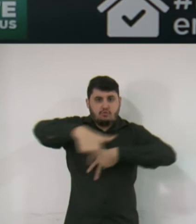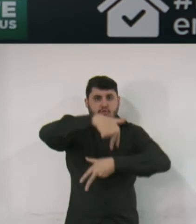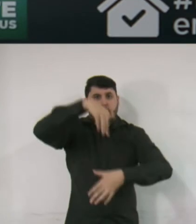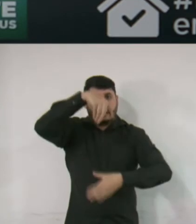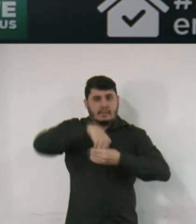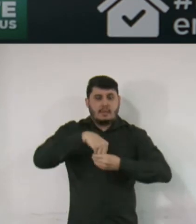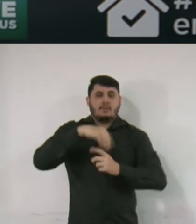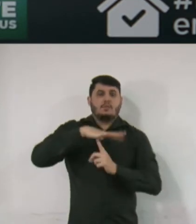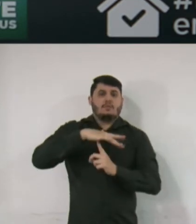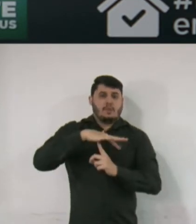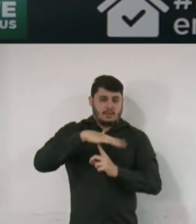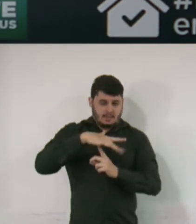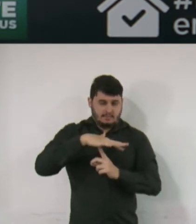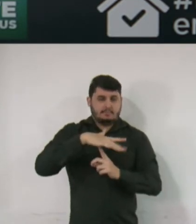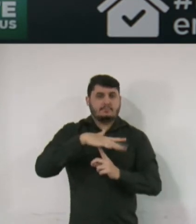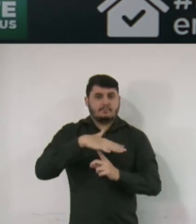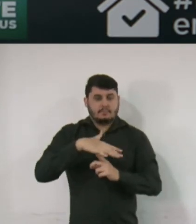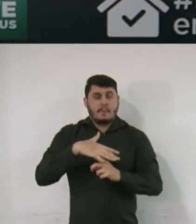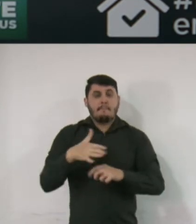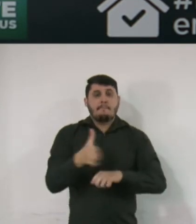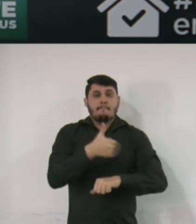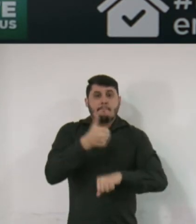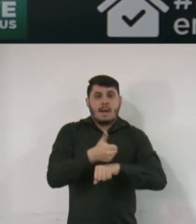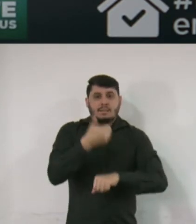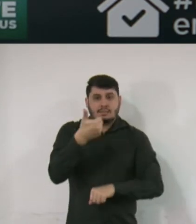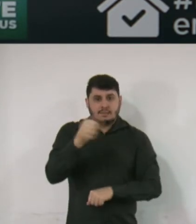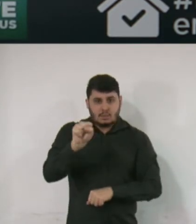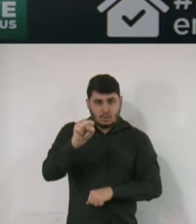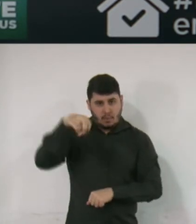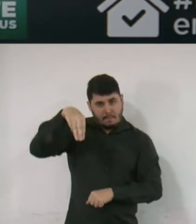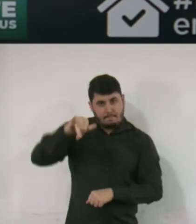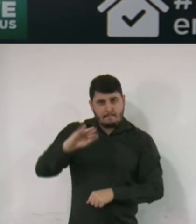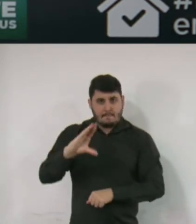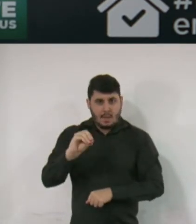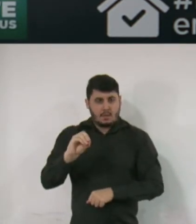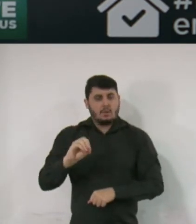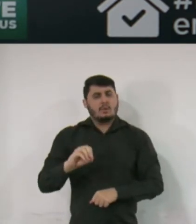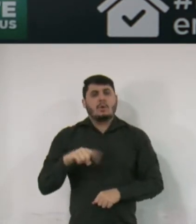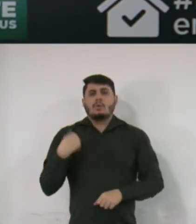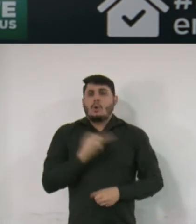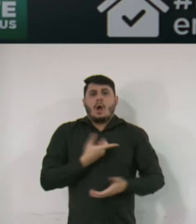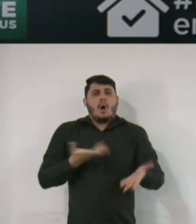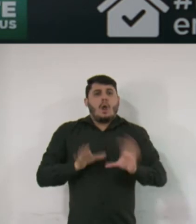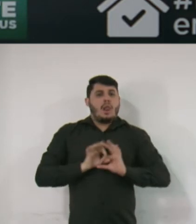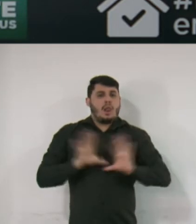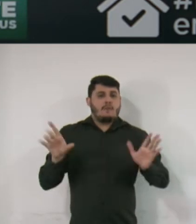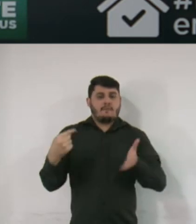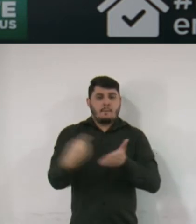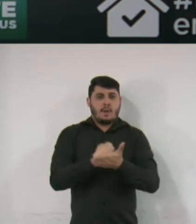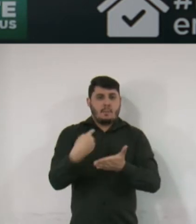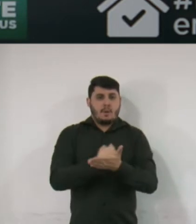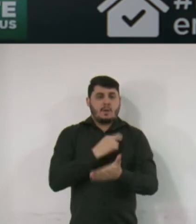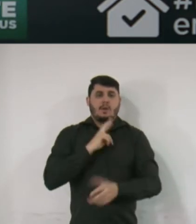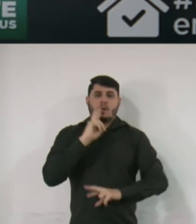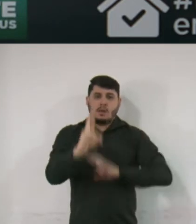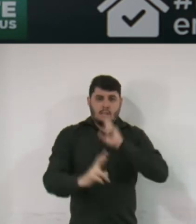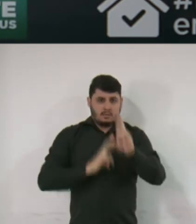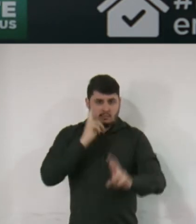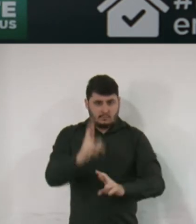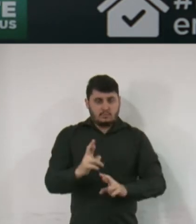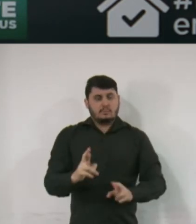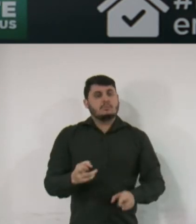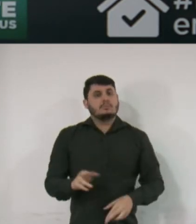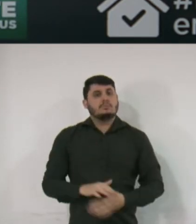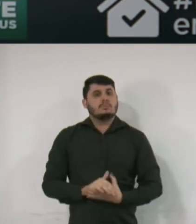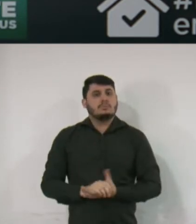Sulanca, parte da nossa Feira da Sulanca, que é o Parque 18 de Maio. Nos colocamos à disposição para as perguntas da